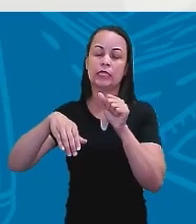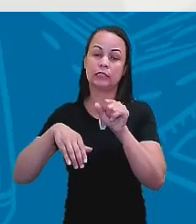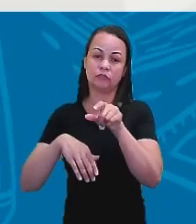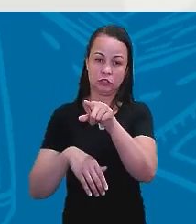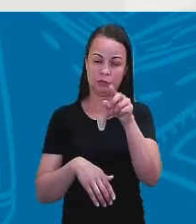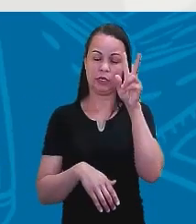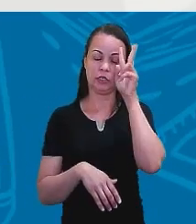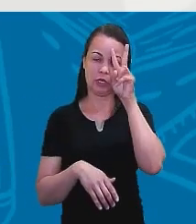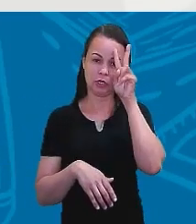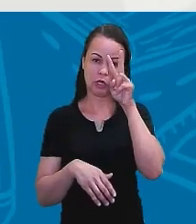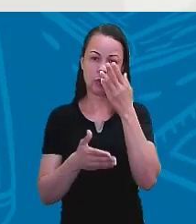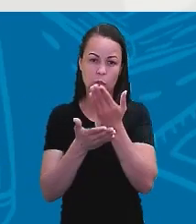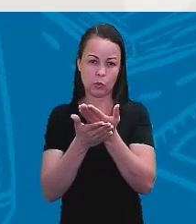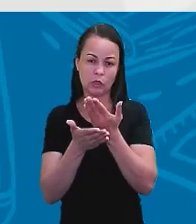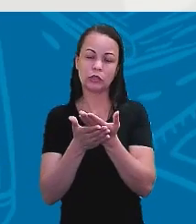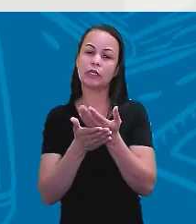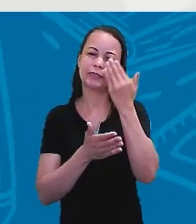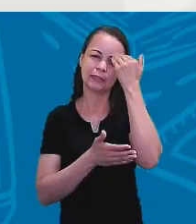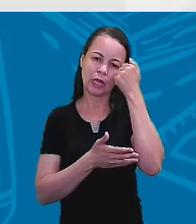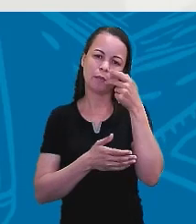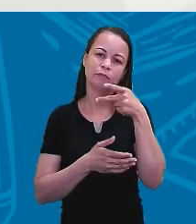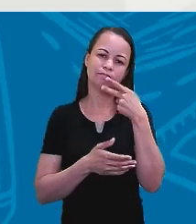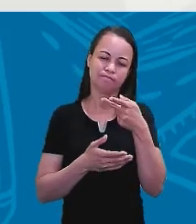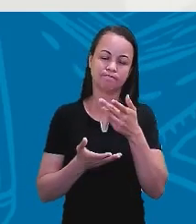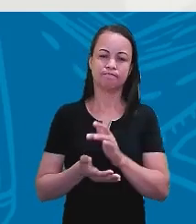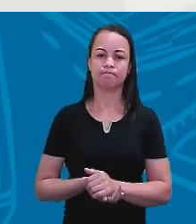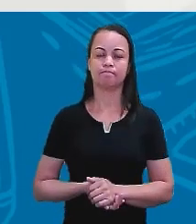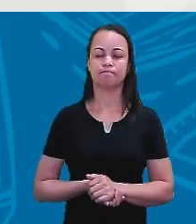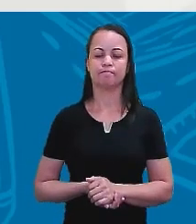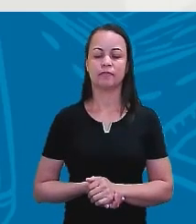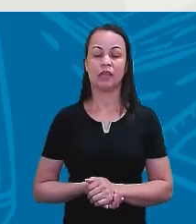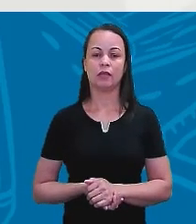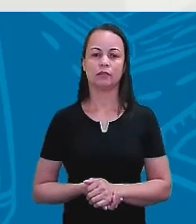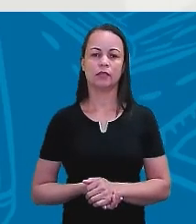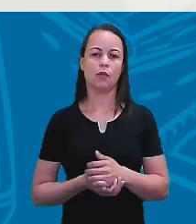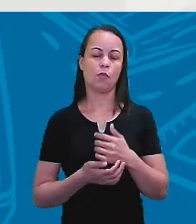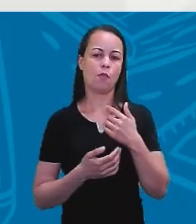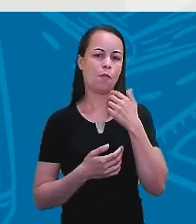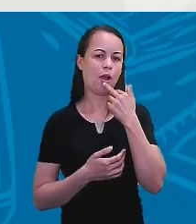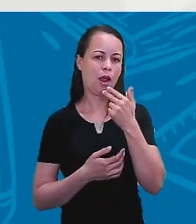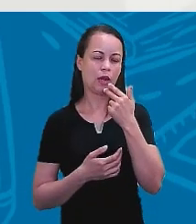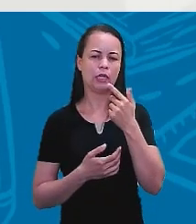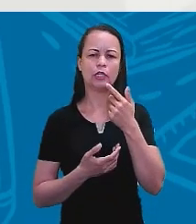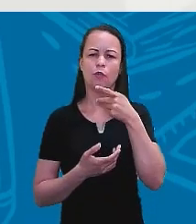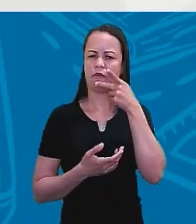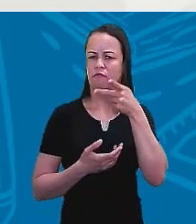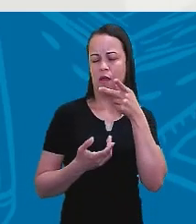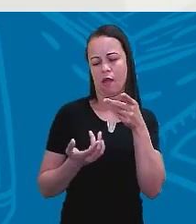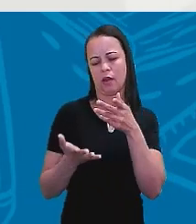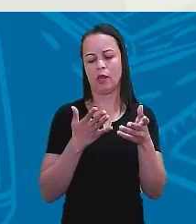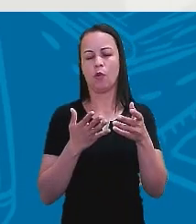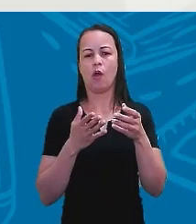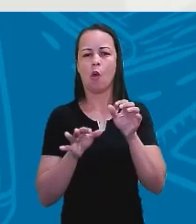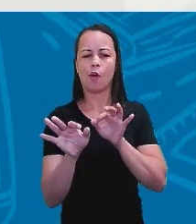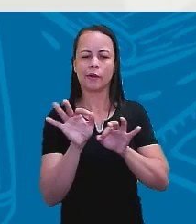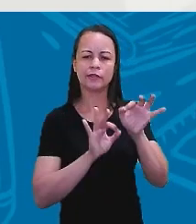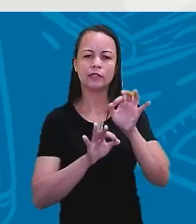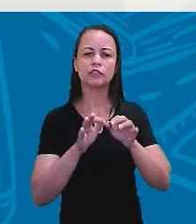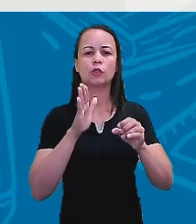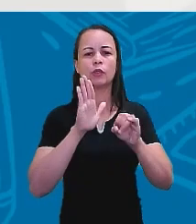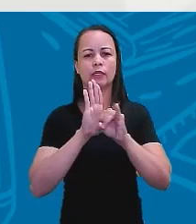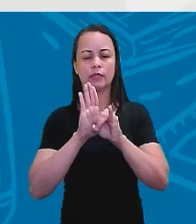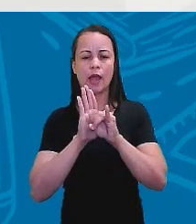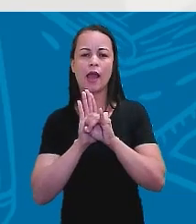estou falando. E a língua, ela é uma organizadora de identidade, não é? Do indivíduo,